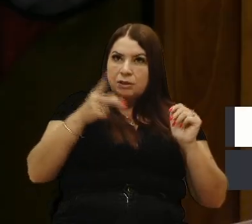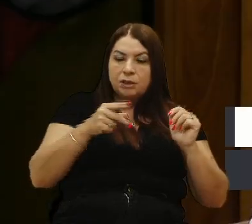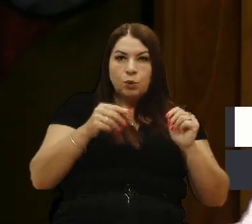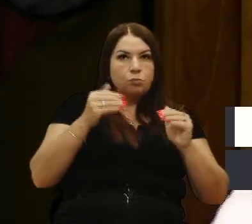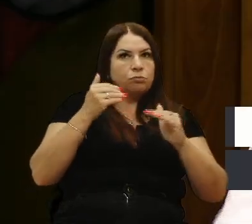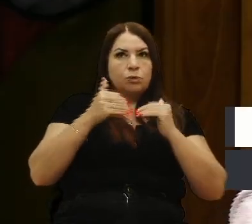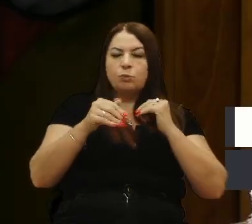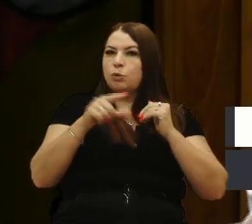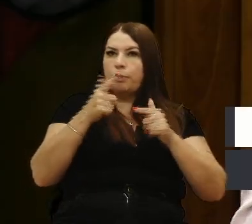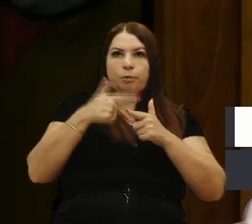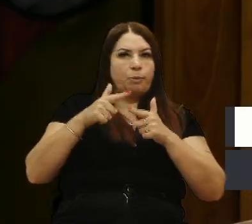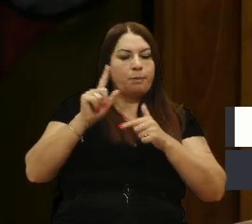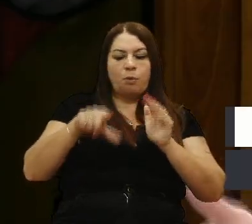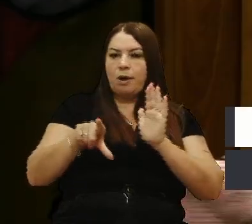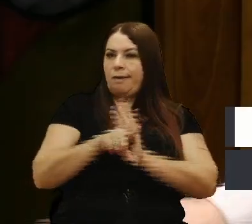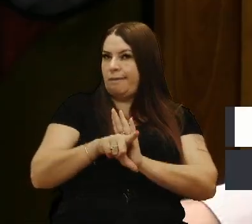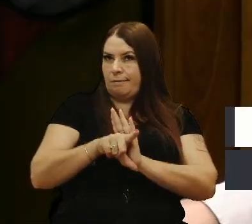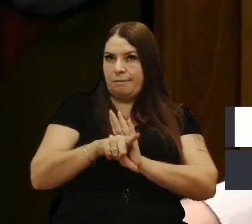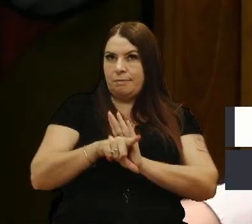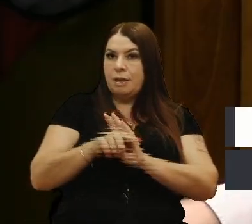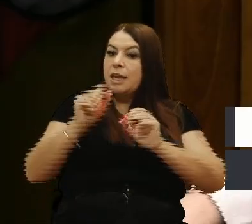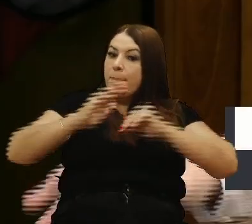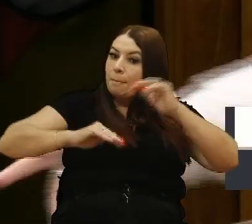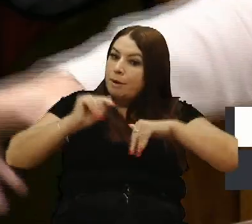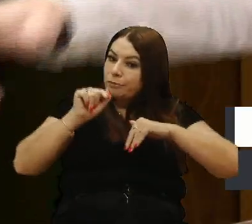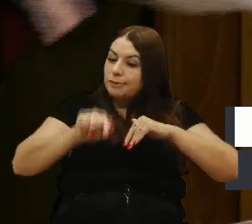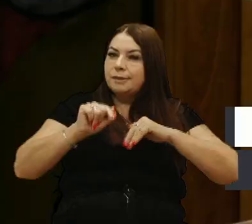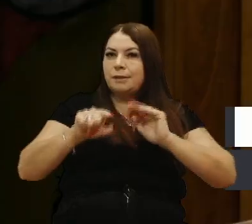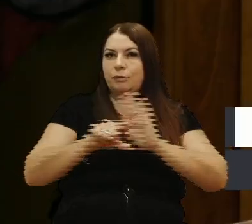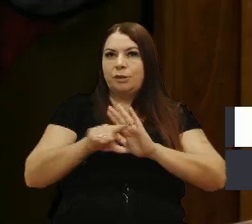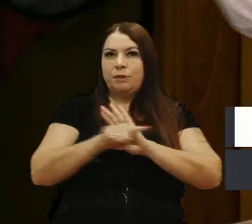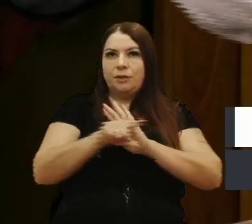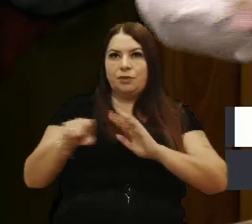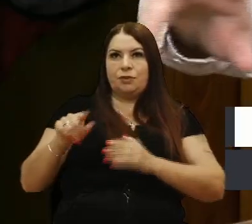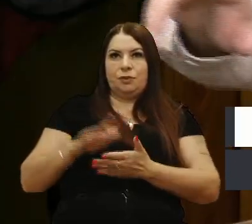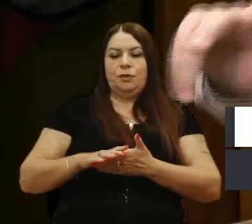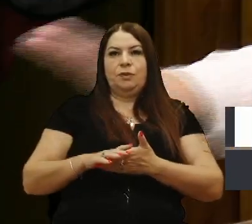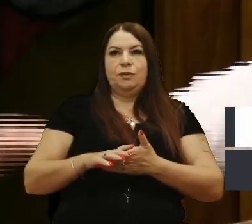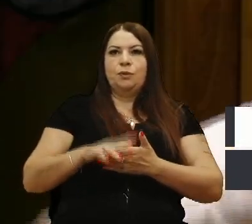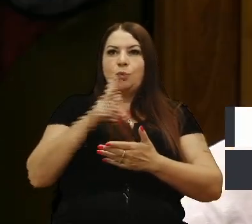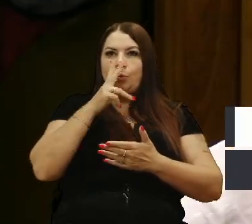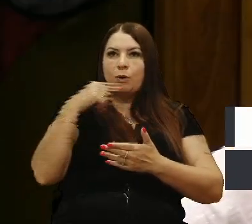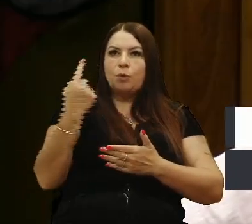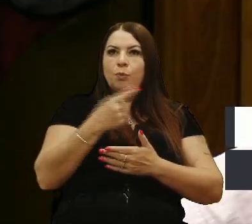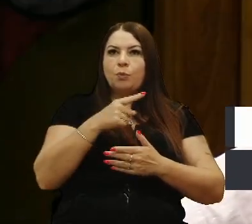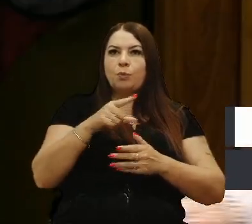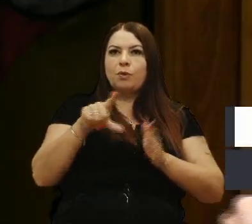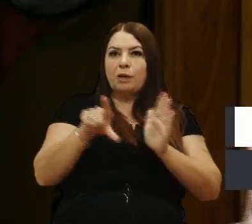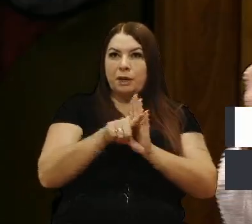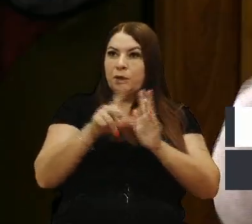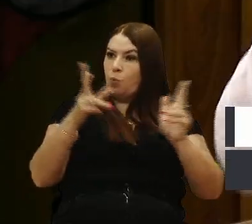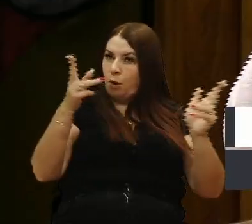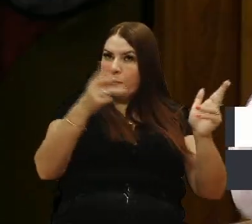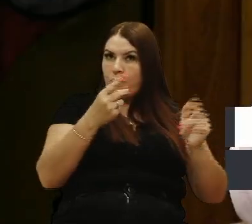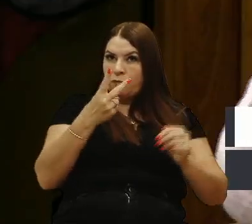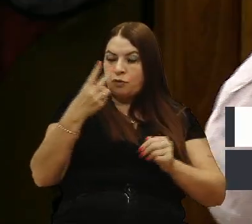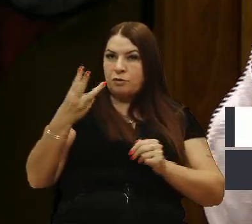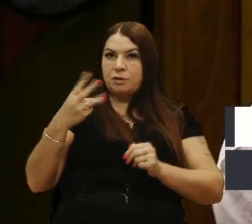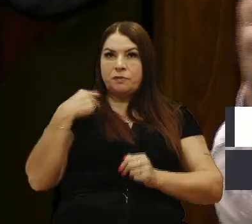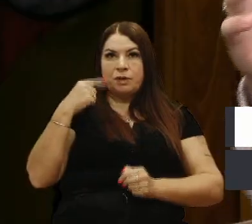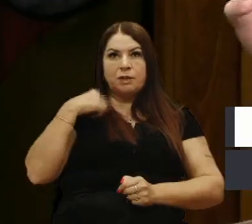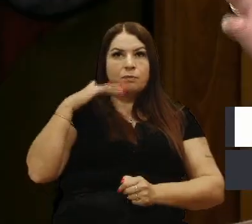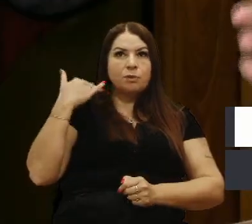Eu acho que o problema não é a lei, é quem aplica. Porque nós aqui vivemos sobre a mesma lei, 23 vereadores. Eu e a vereadora